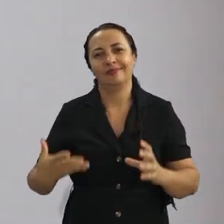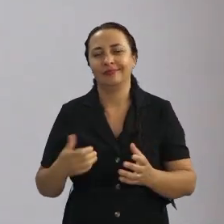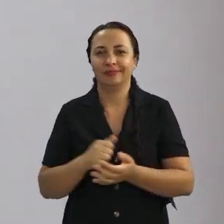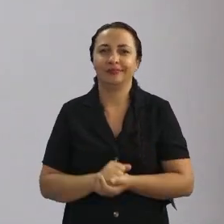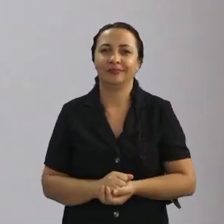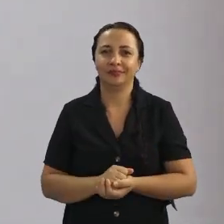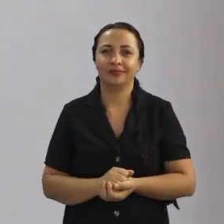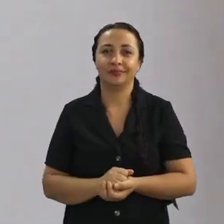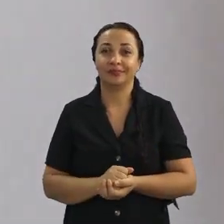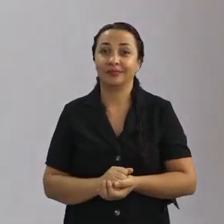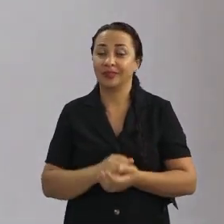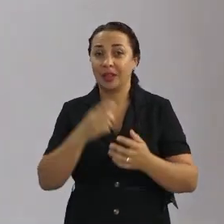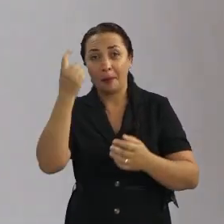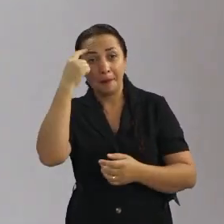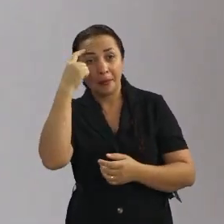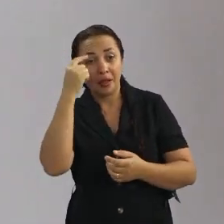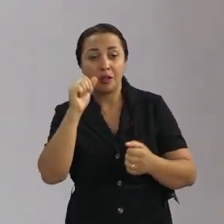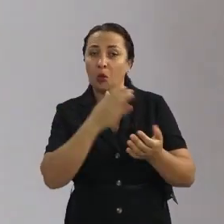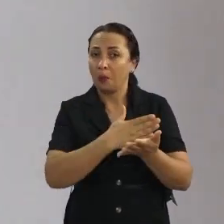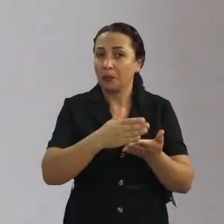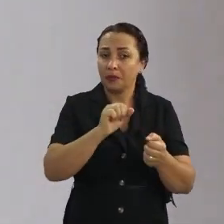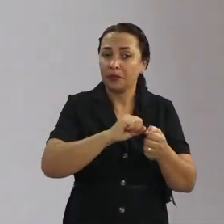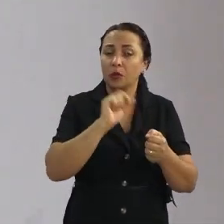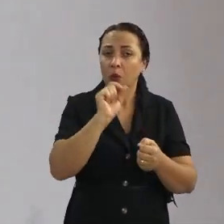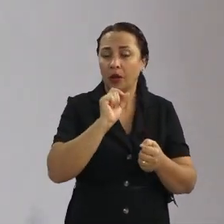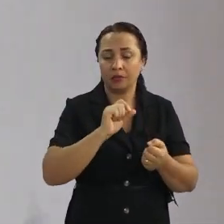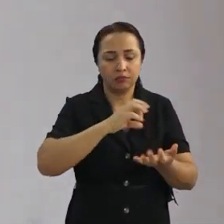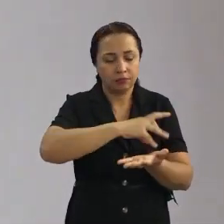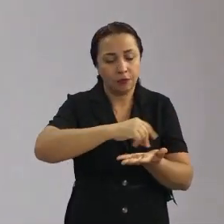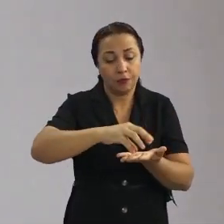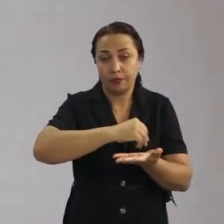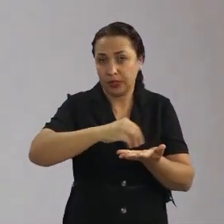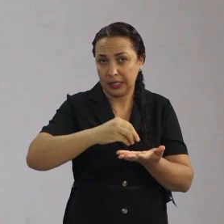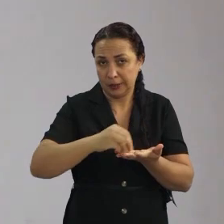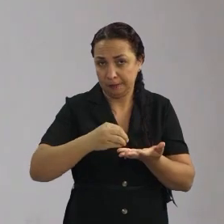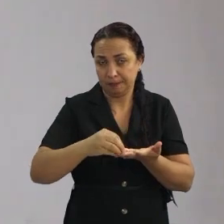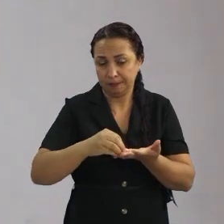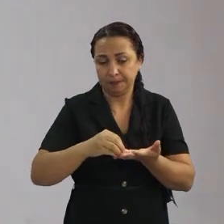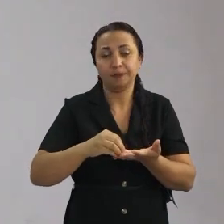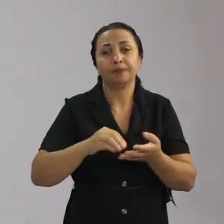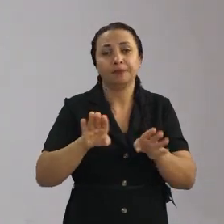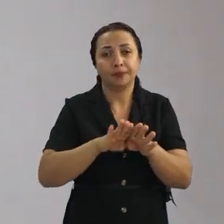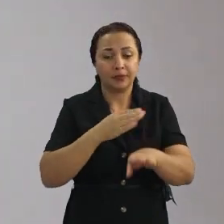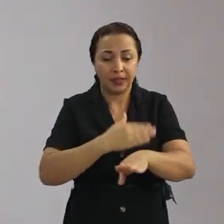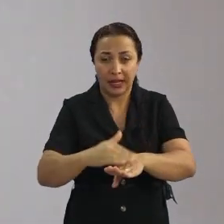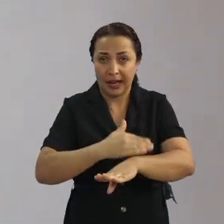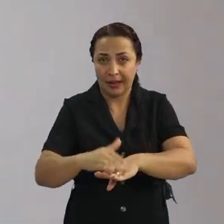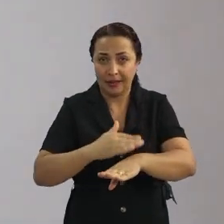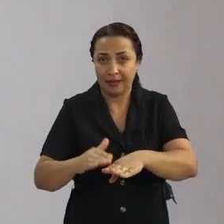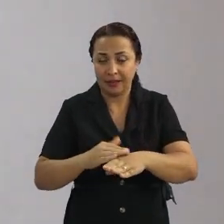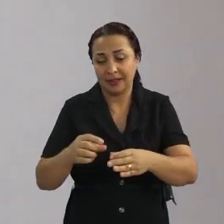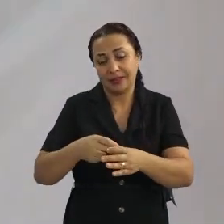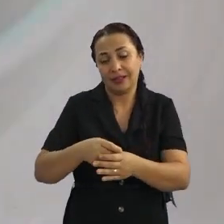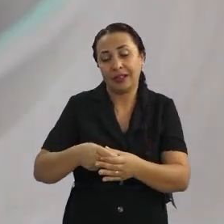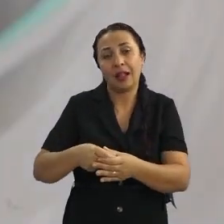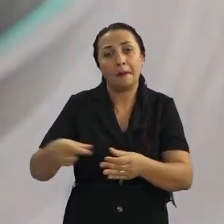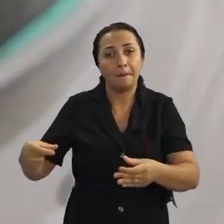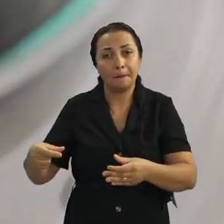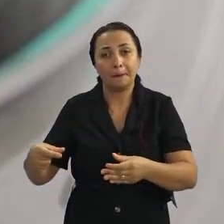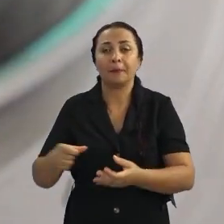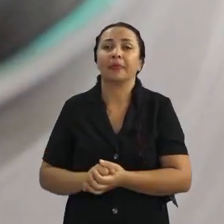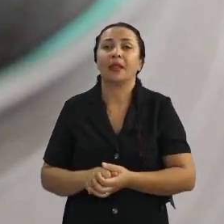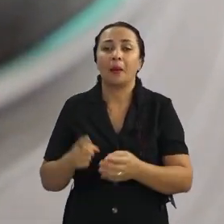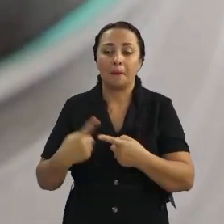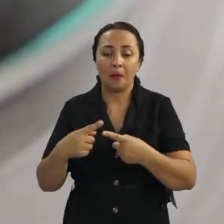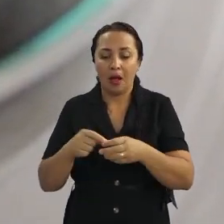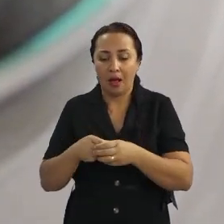nutricionais é a princípio estávamos pensando em fazer a farinha né da tanto da casca do xixá quanto dá amêndoa por